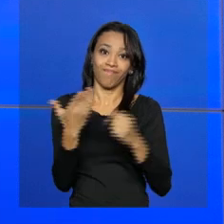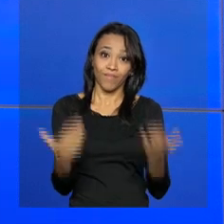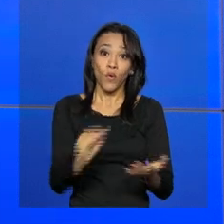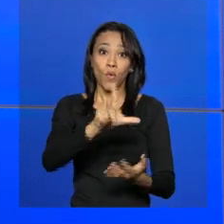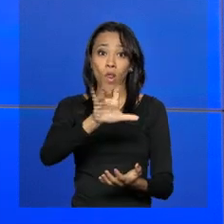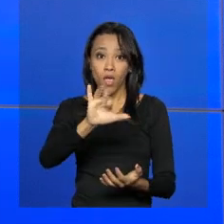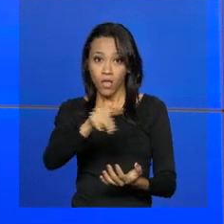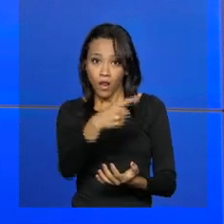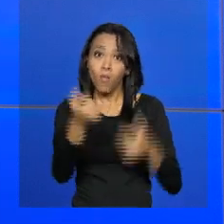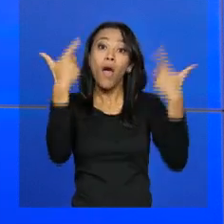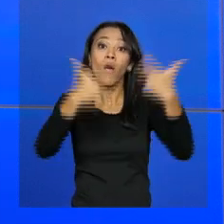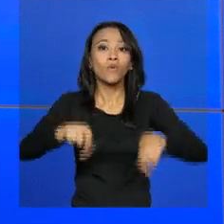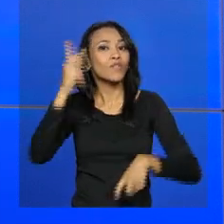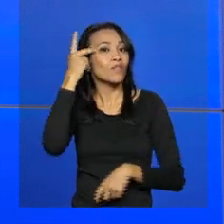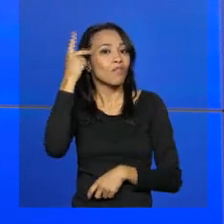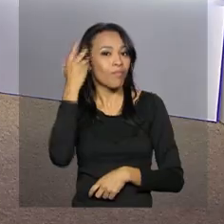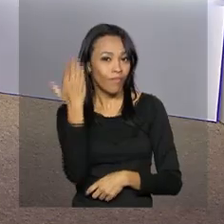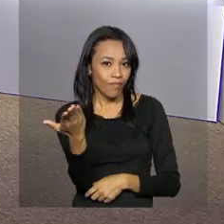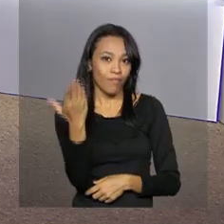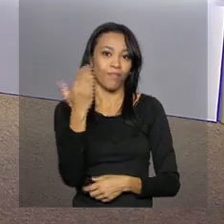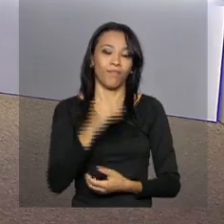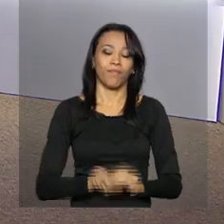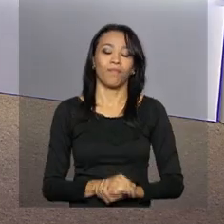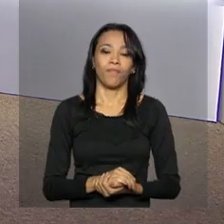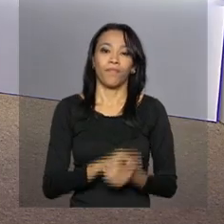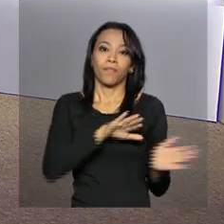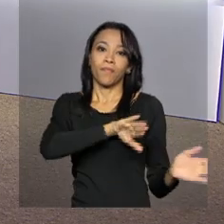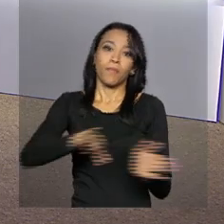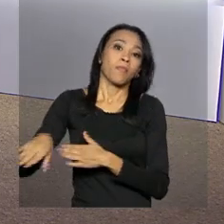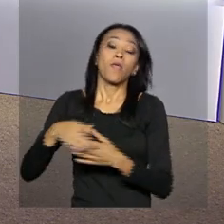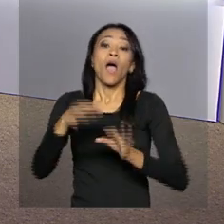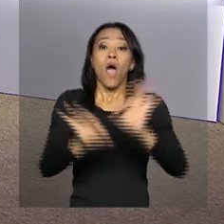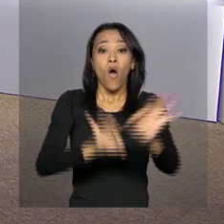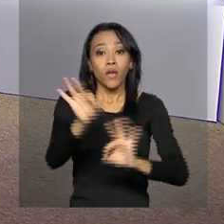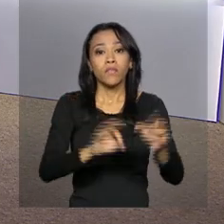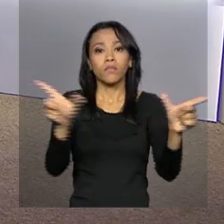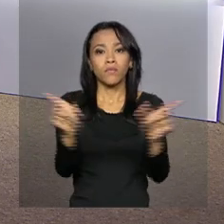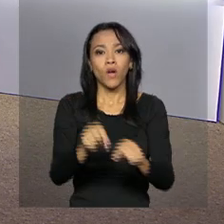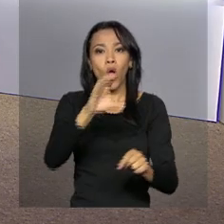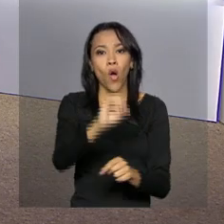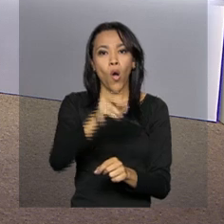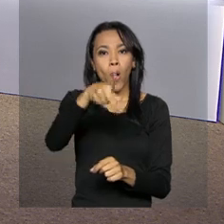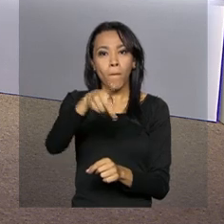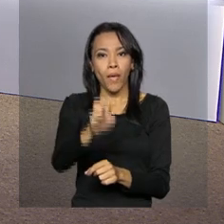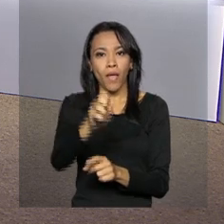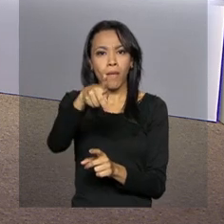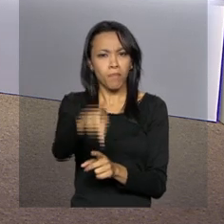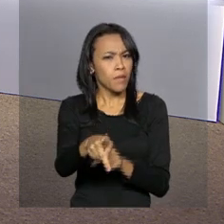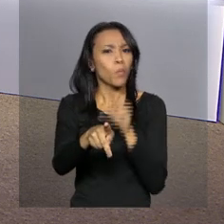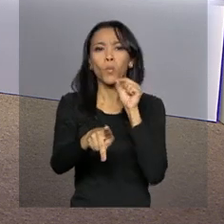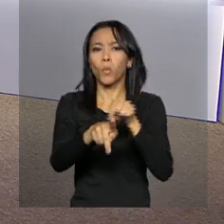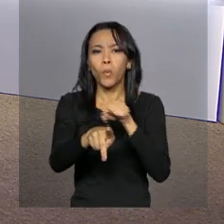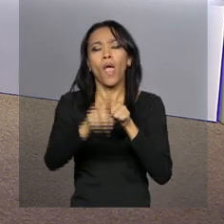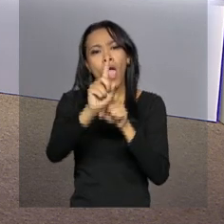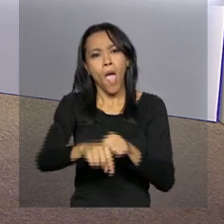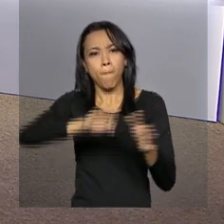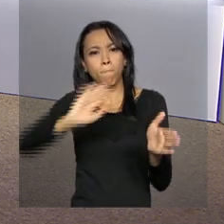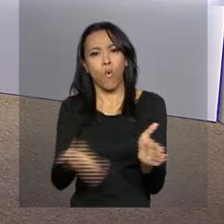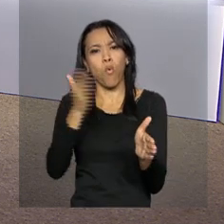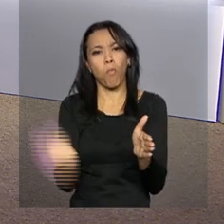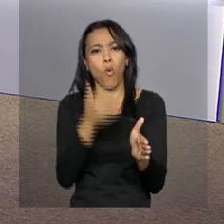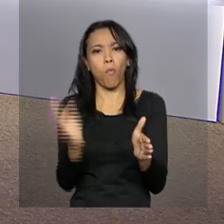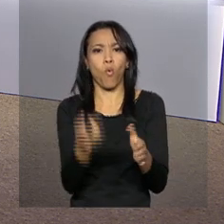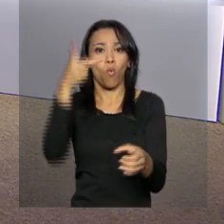será na sede da Bovespa em São Paulo a organização dos países exportadores de petróleo a PEP prevê que a produção média de